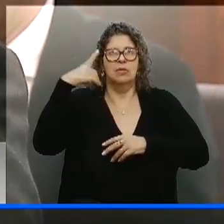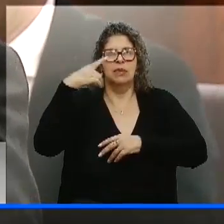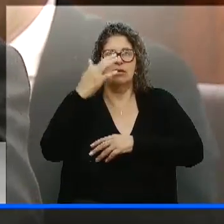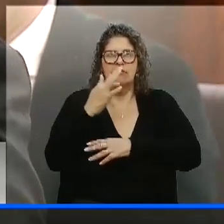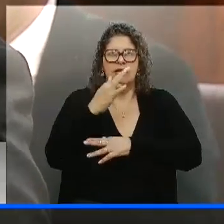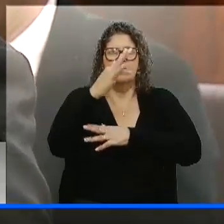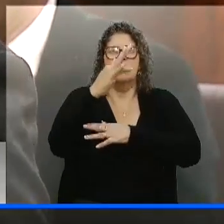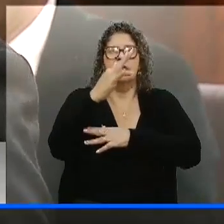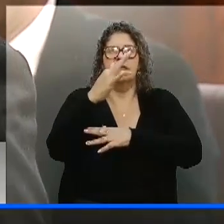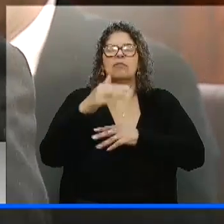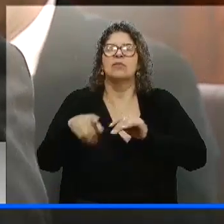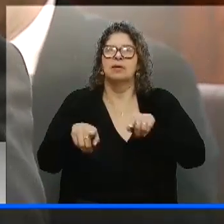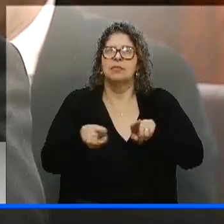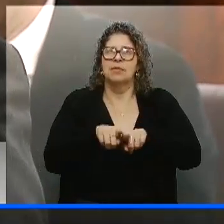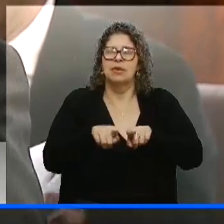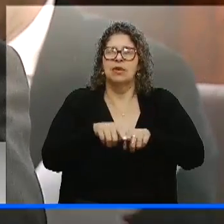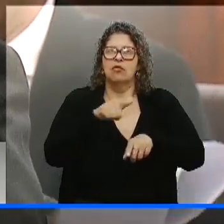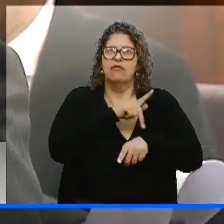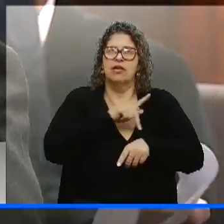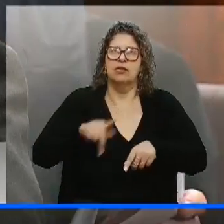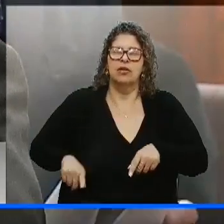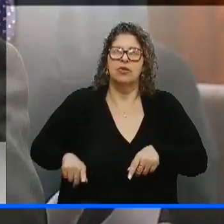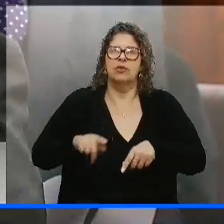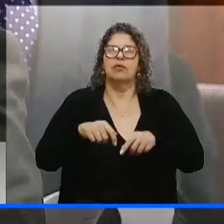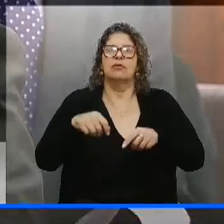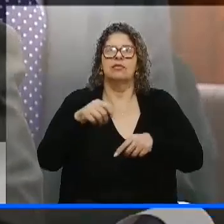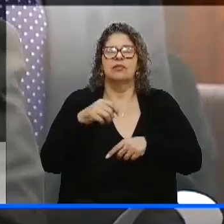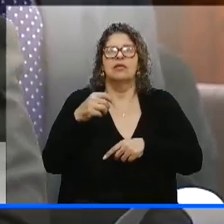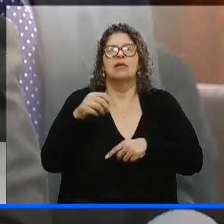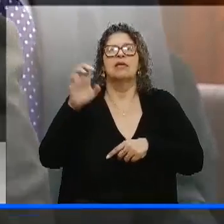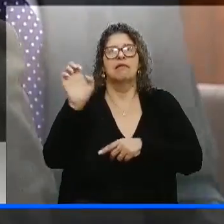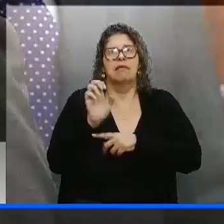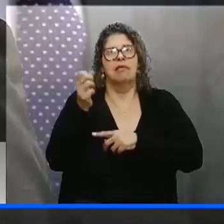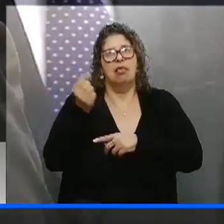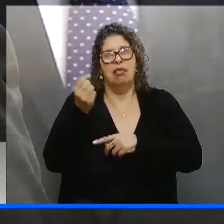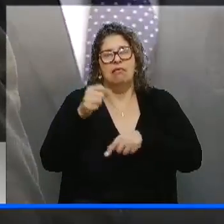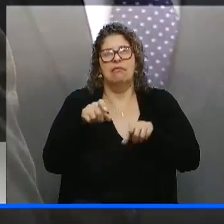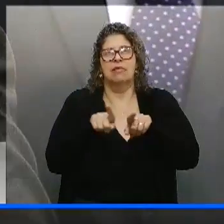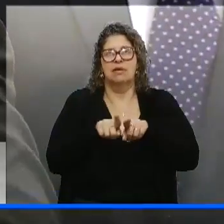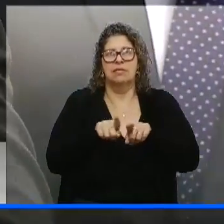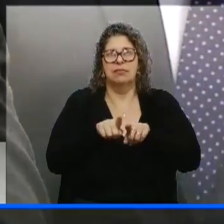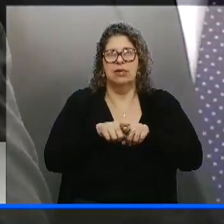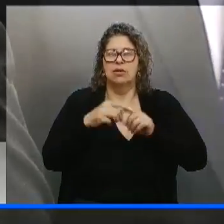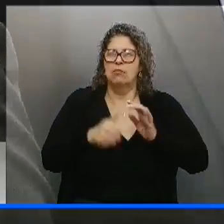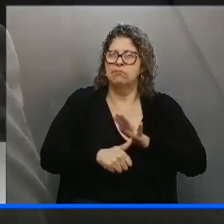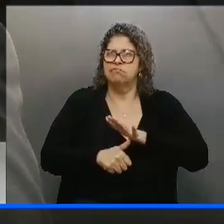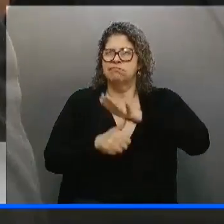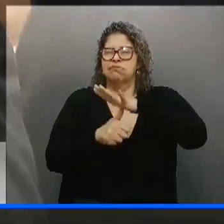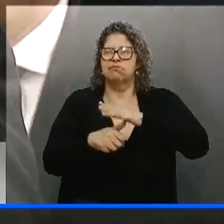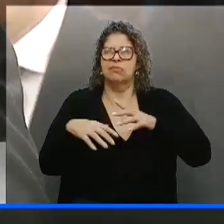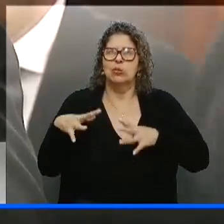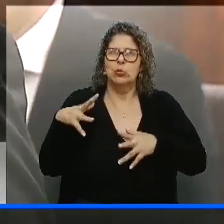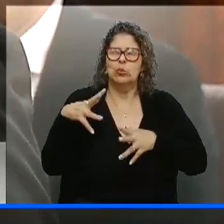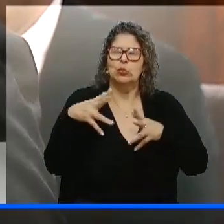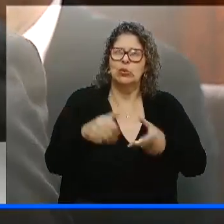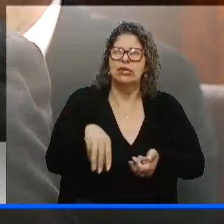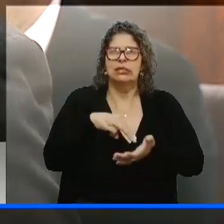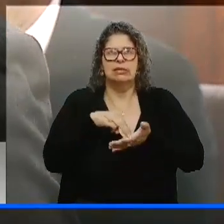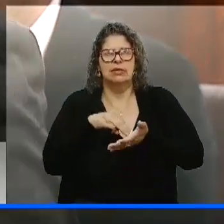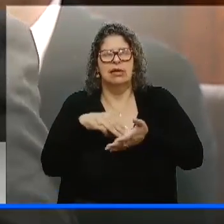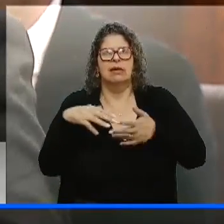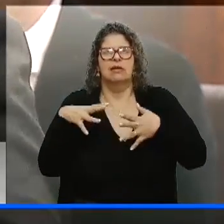daniel 13 aqui com o governador do estado o governador eduardo leite que com todas as outras lideranças da região vereadores secretários